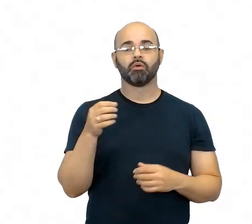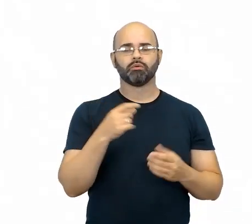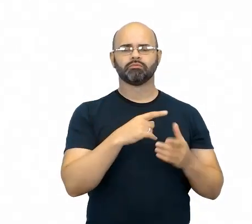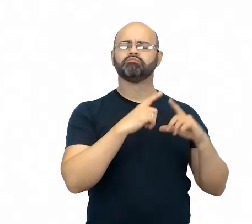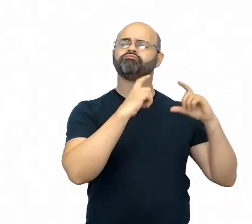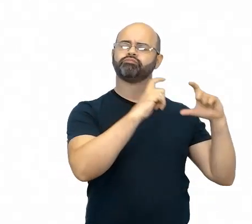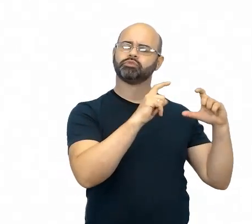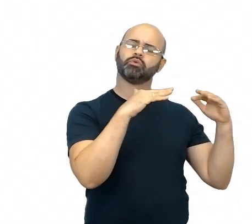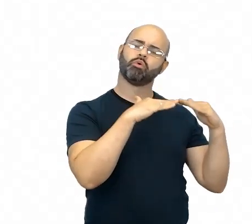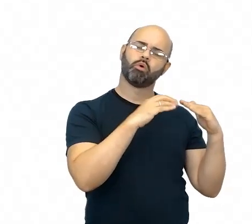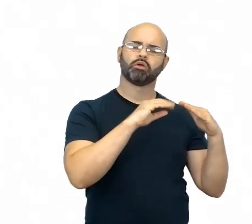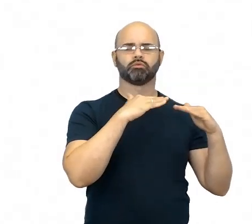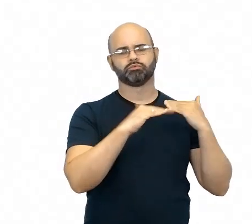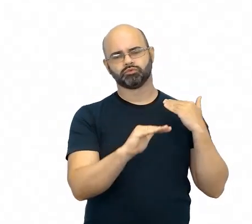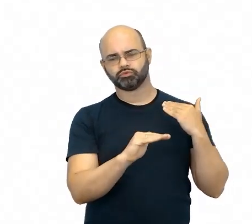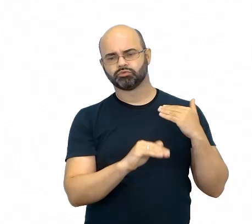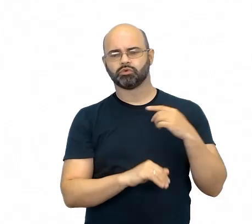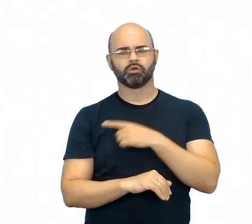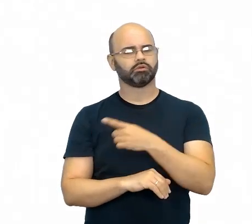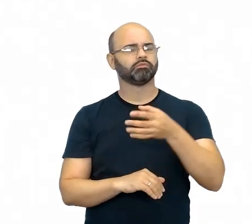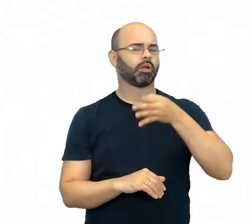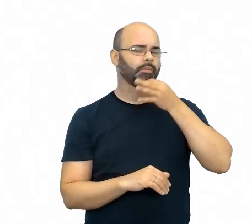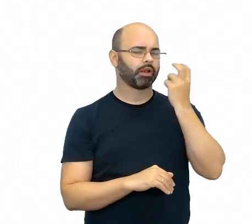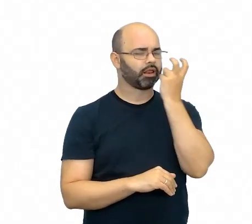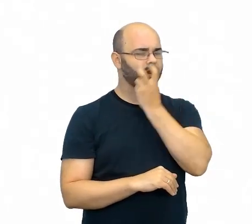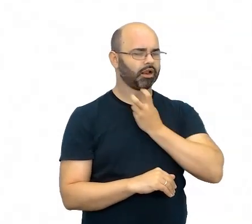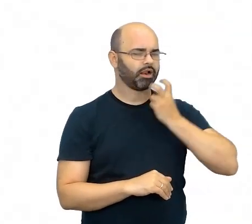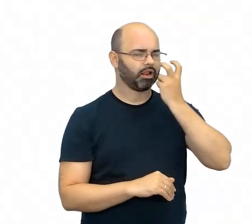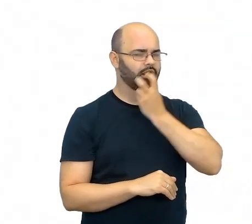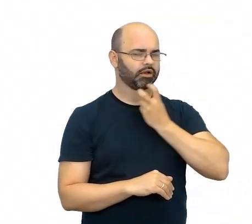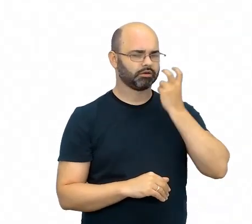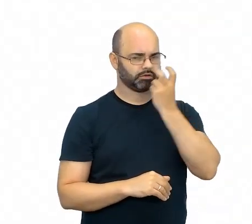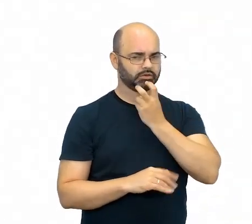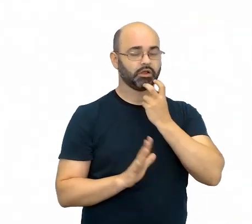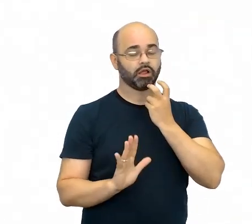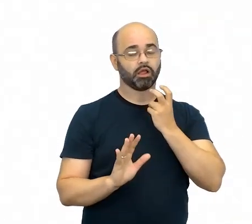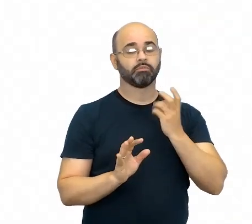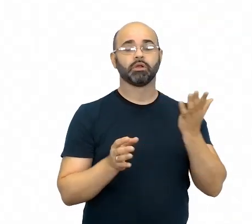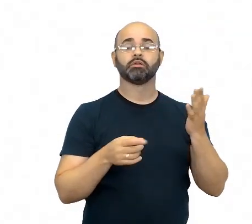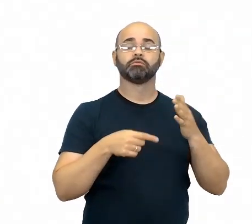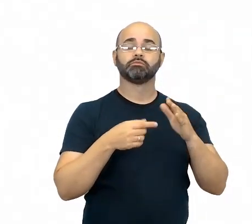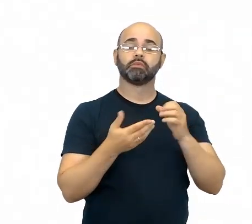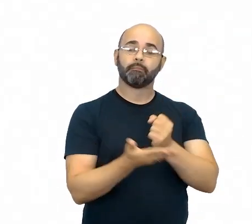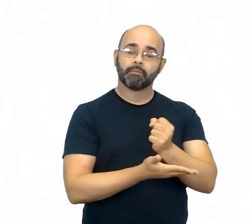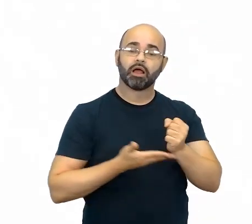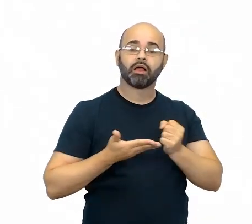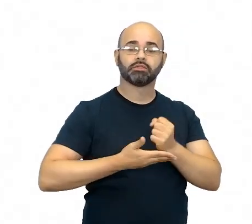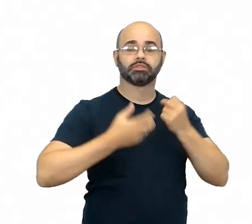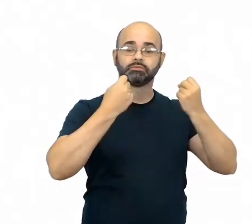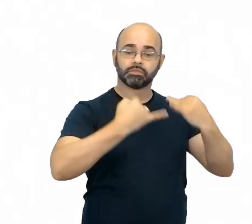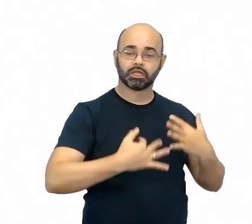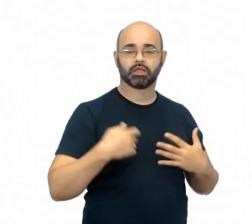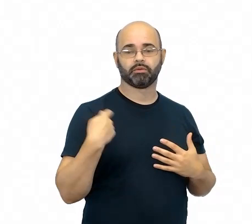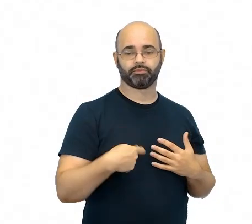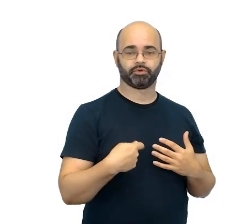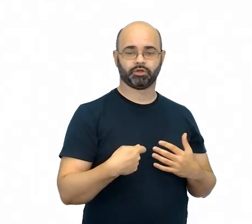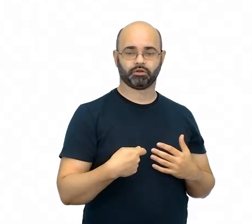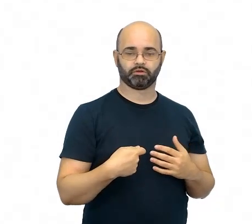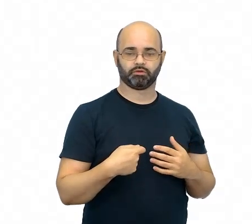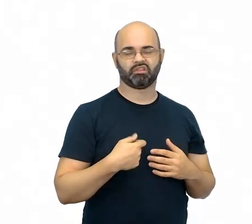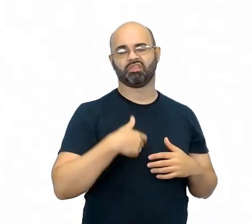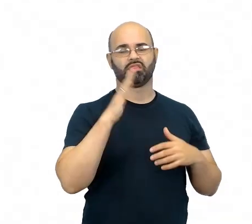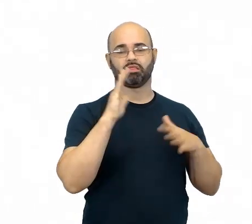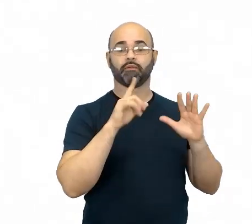discorda, e também justificar a opinião. Na atividade 5, vão responder questões